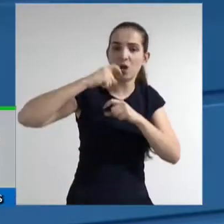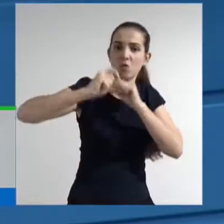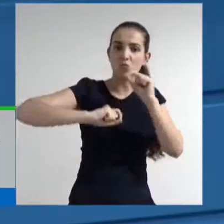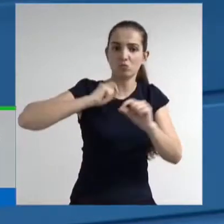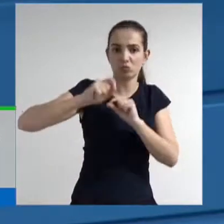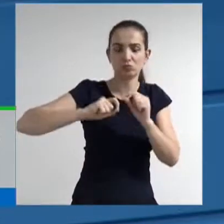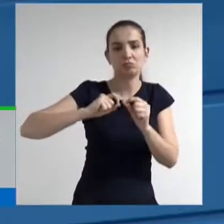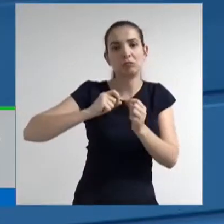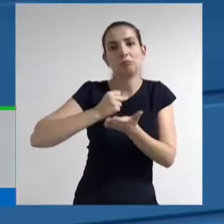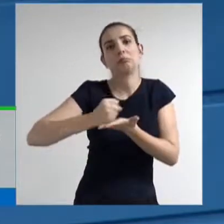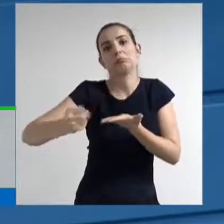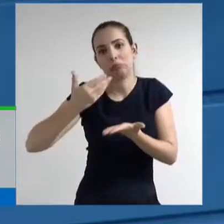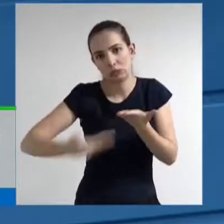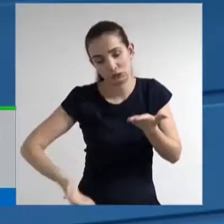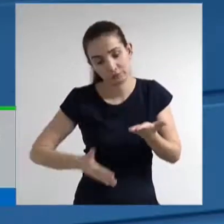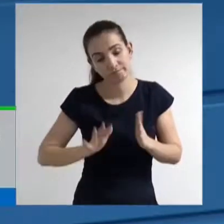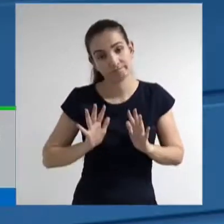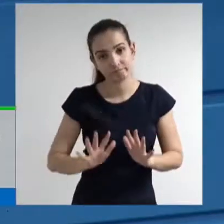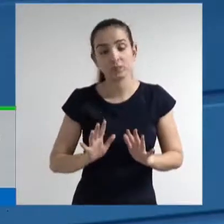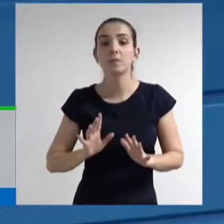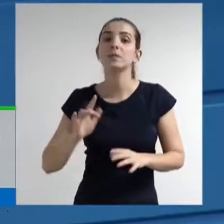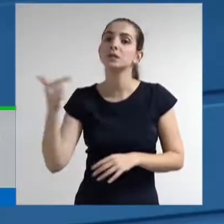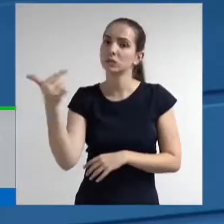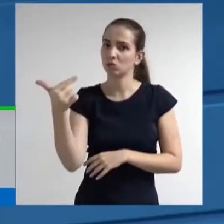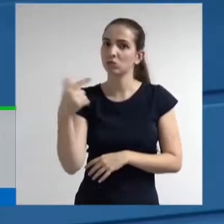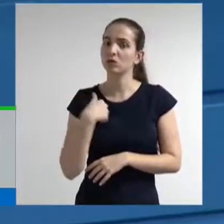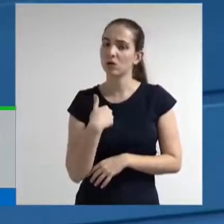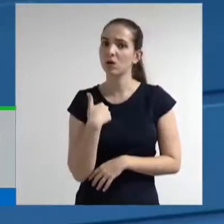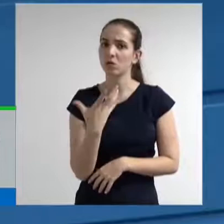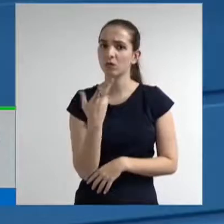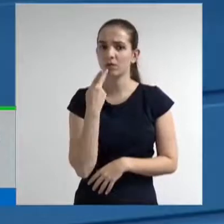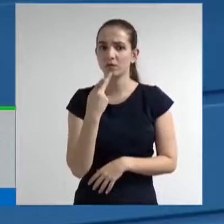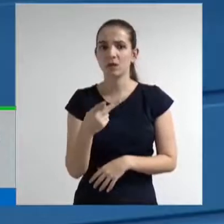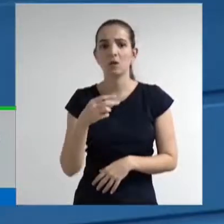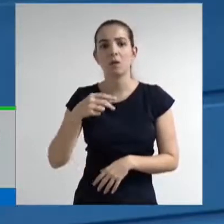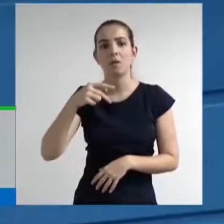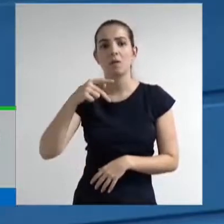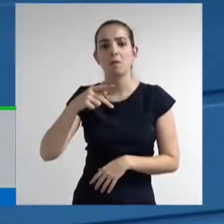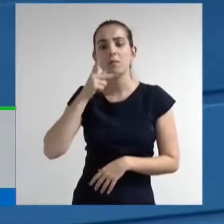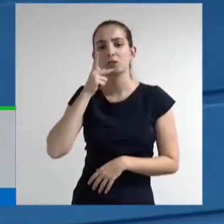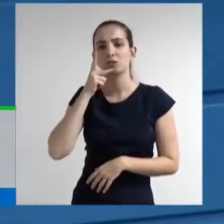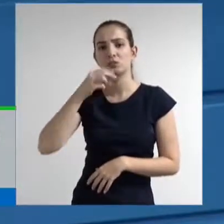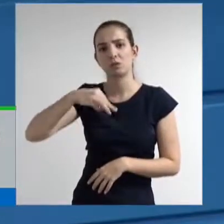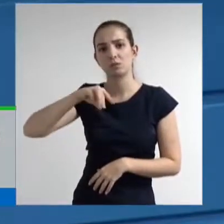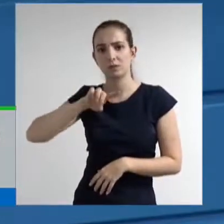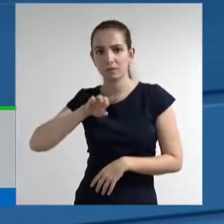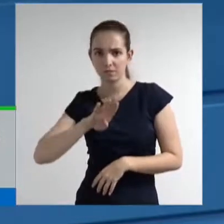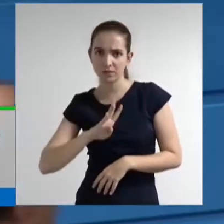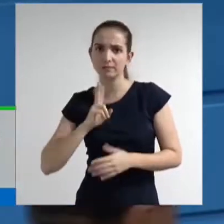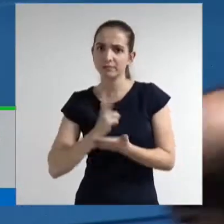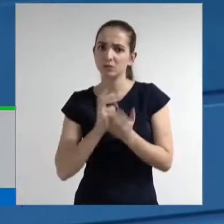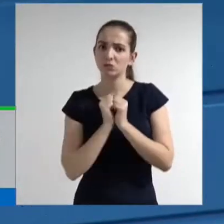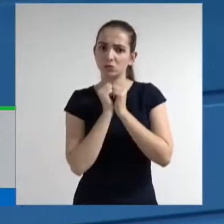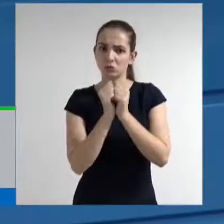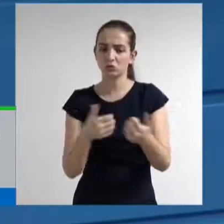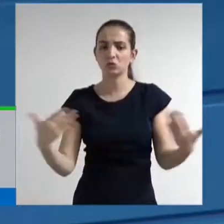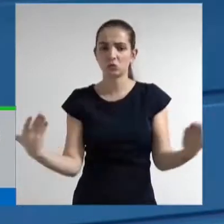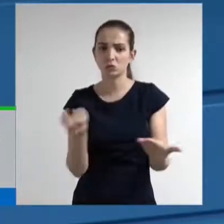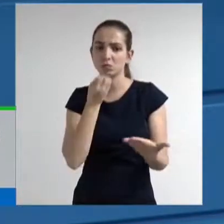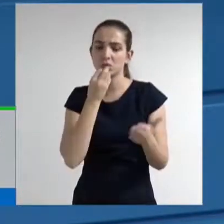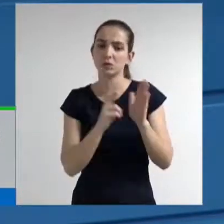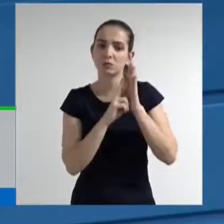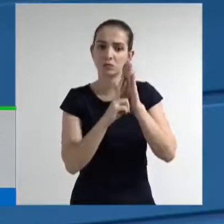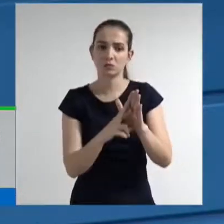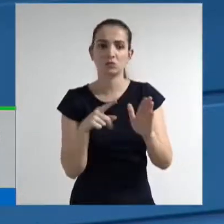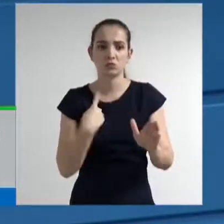considerava já perdido. Em segundo lugar, dizer que sempre o MDB esteve nessa comissão. E hoje, muito bem representado